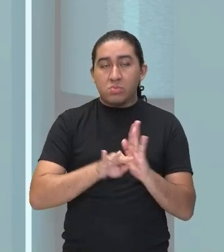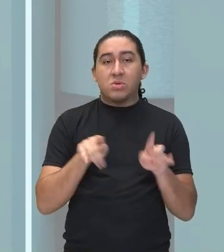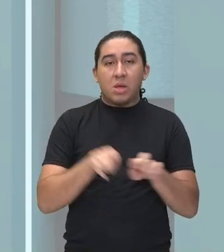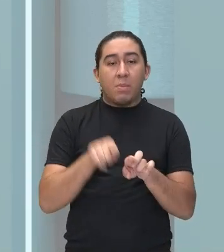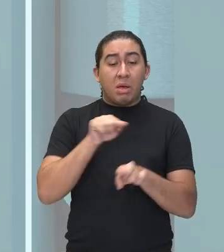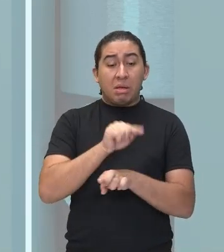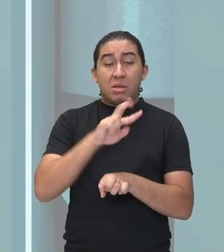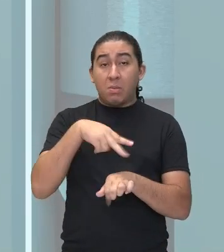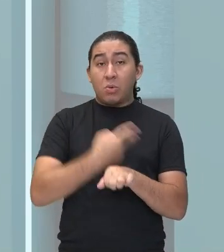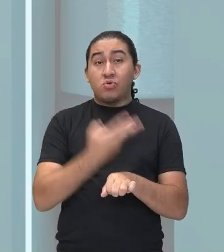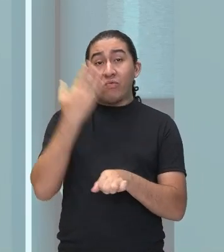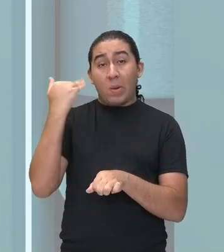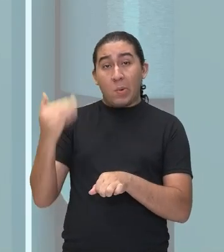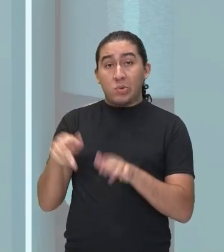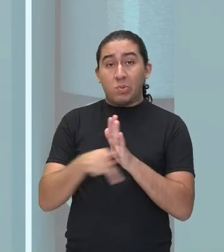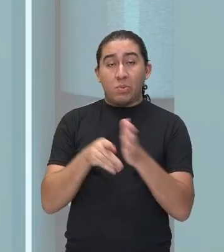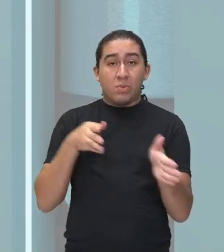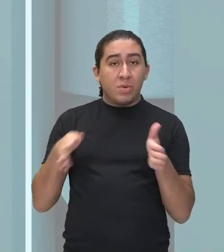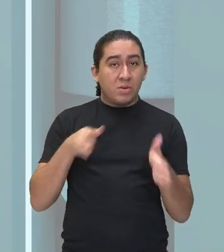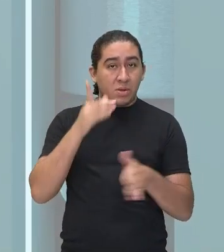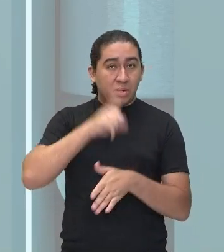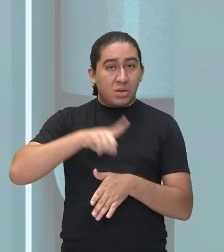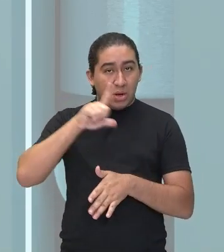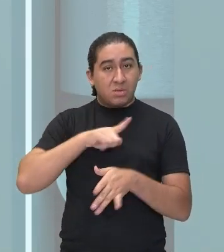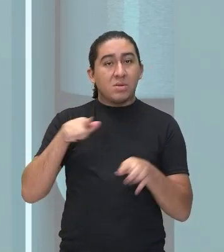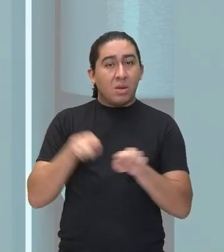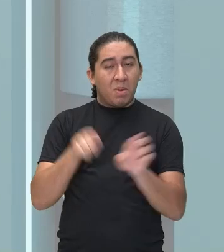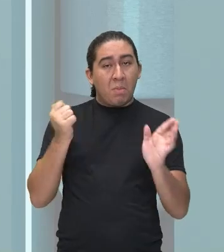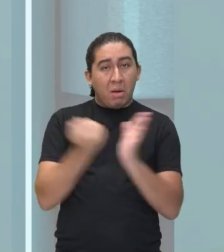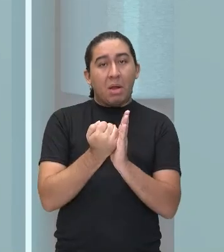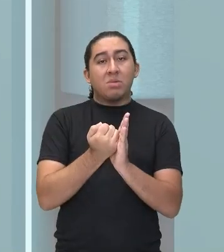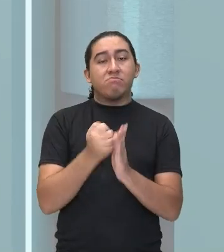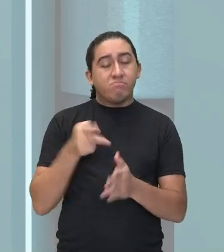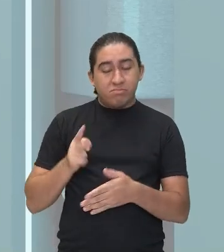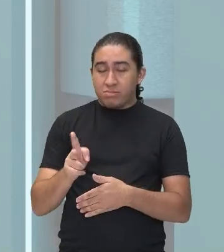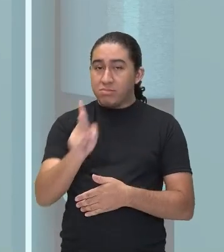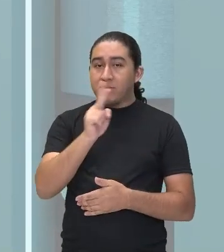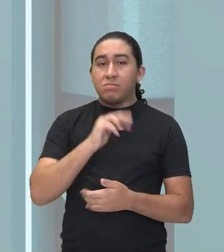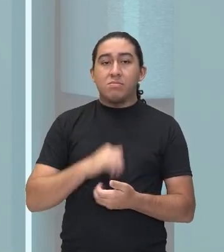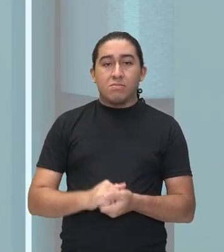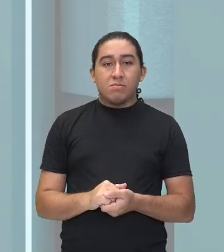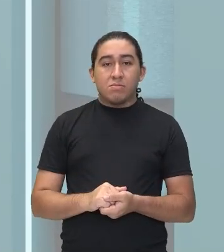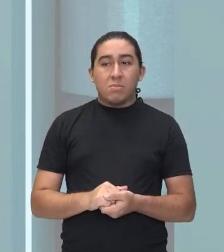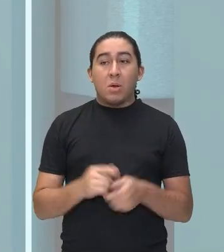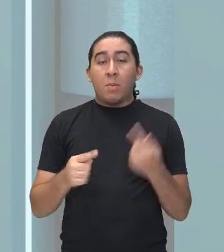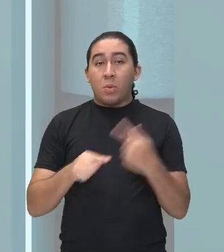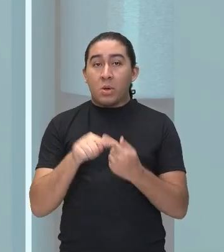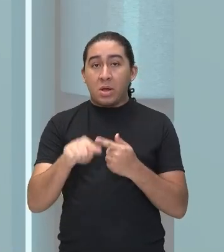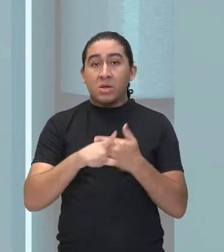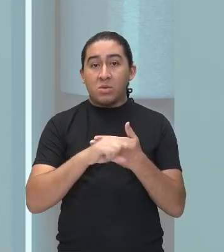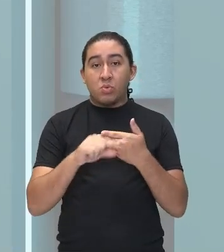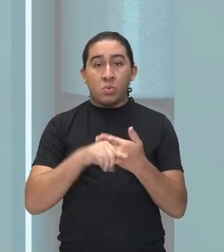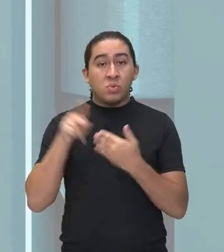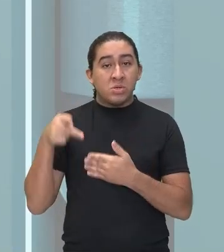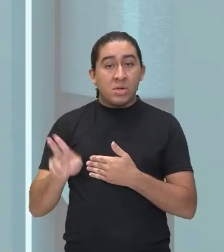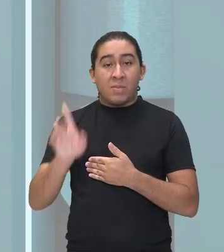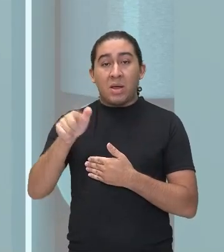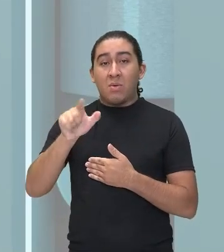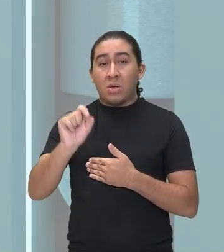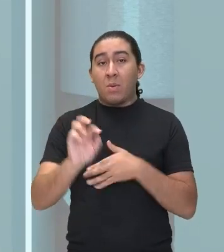destacasse tanto naquele período literário e que ficou marcado para sempre, né? Porque Machado de Assis sempre vai ser